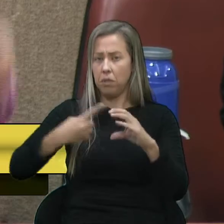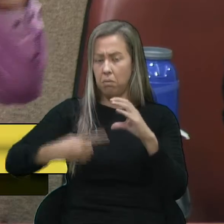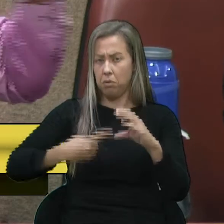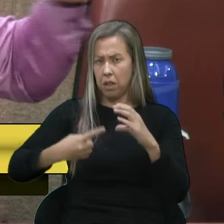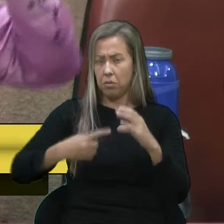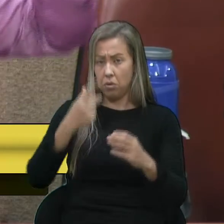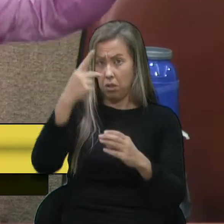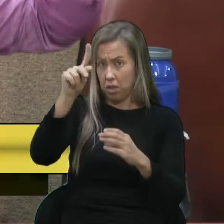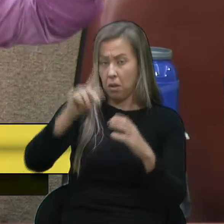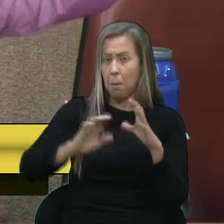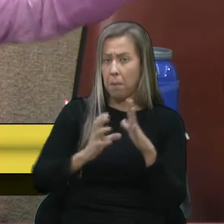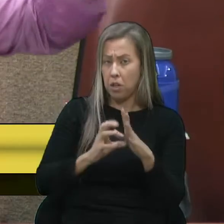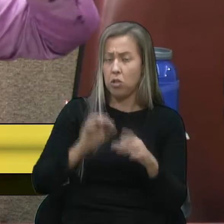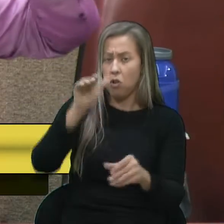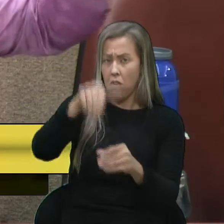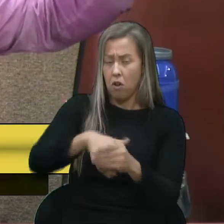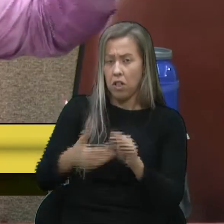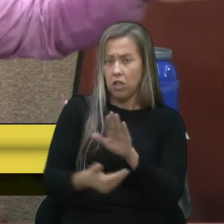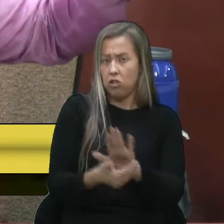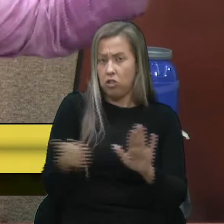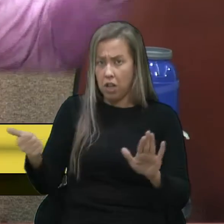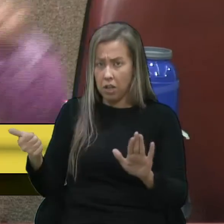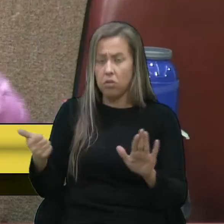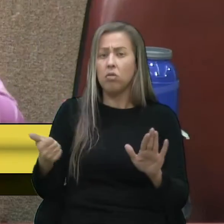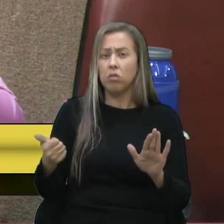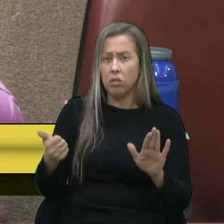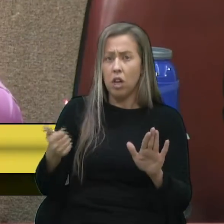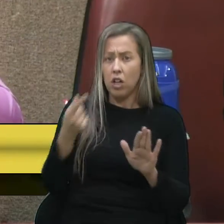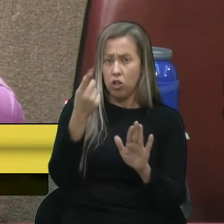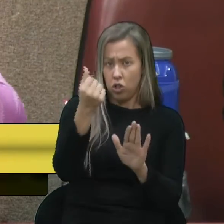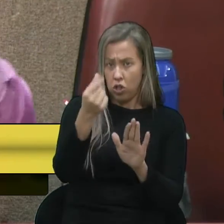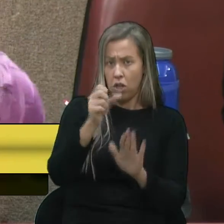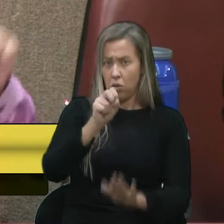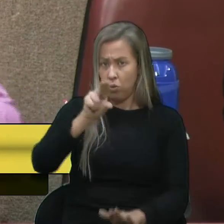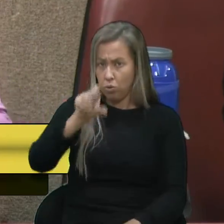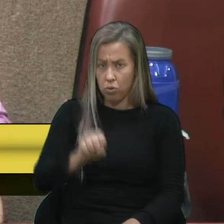O seu partido vota contra a retirada de recursos.